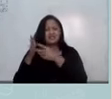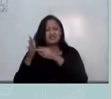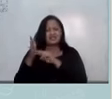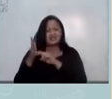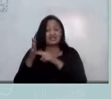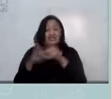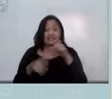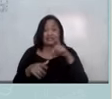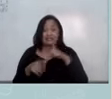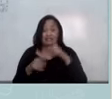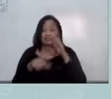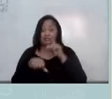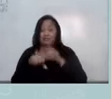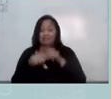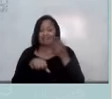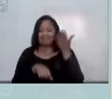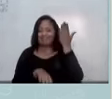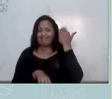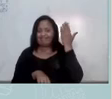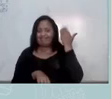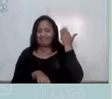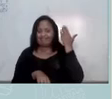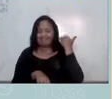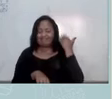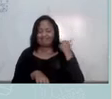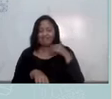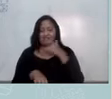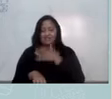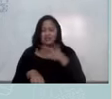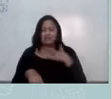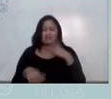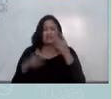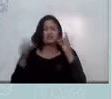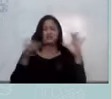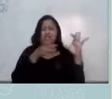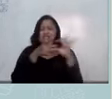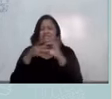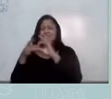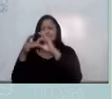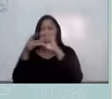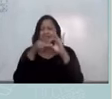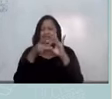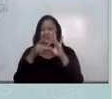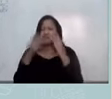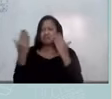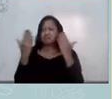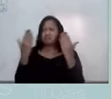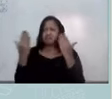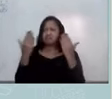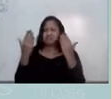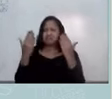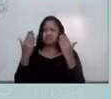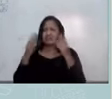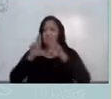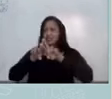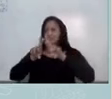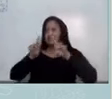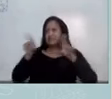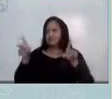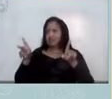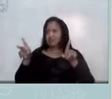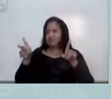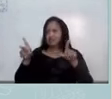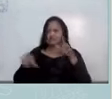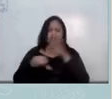tempo atrás, né, o conceito de saúde, ele estava muito ligado, muito relacionado a ser o oposto de doença, né? Então, se eu não tenho